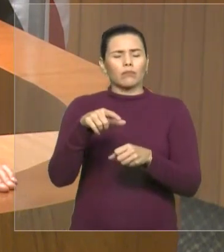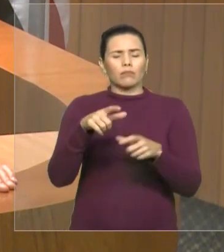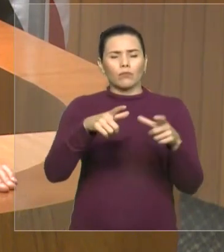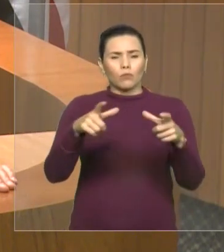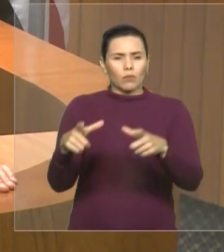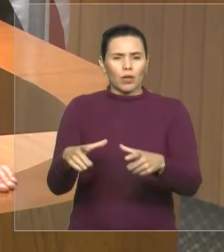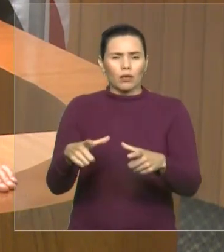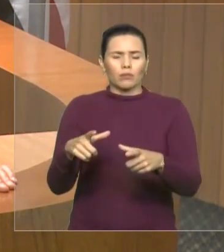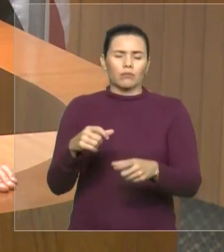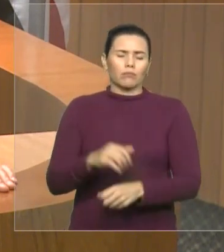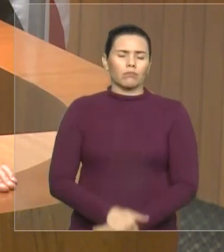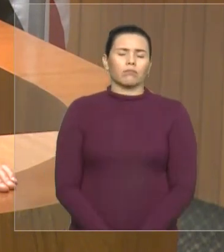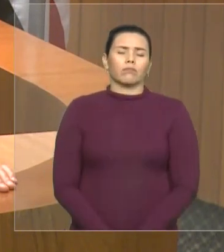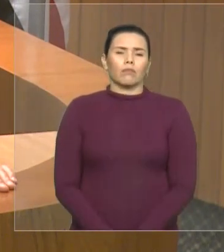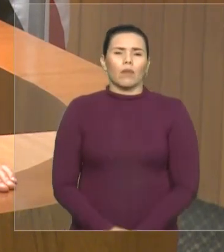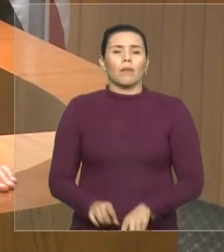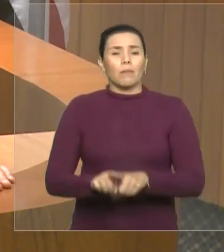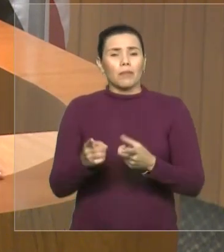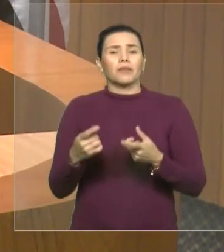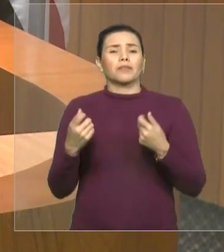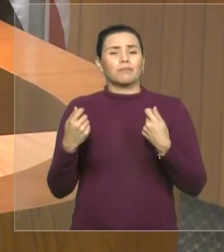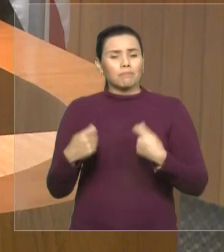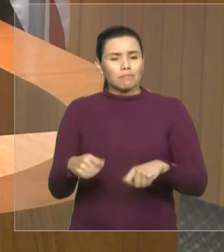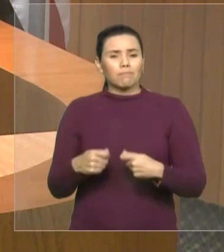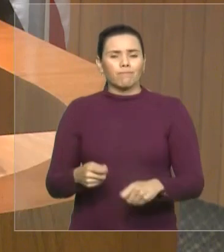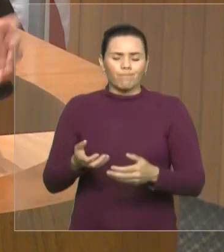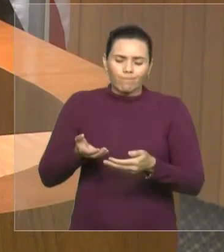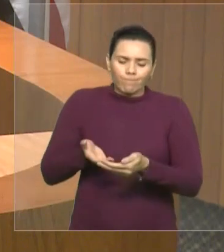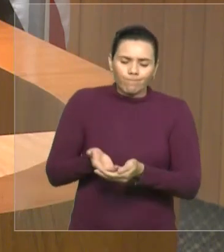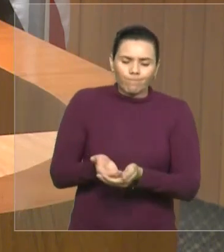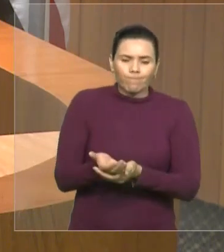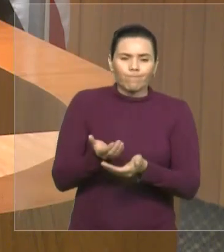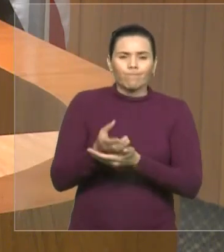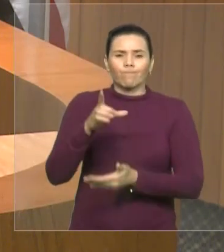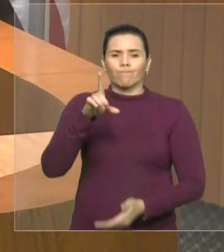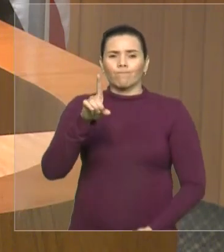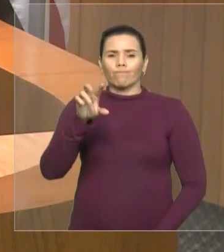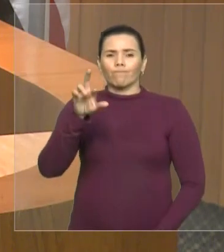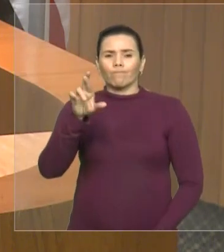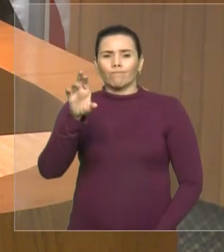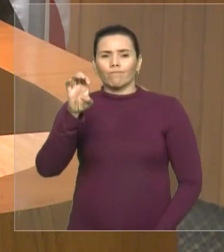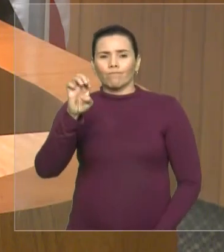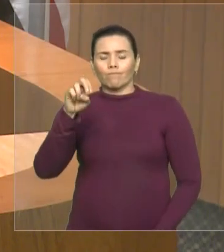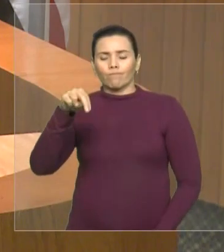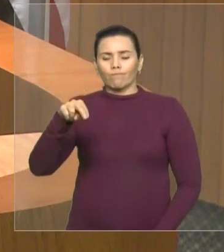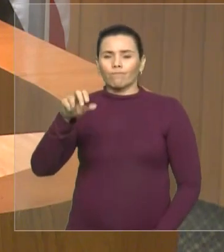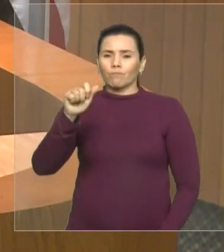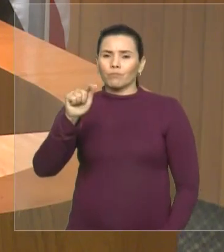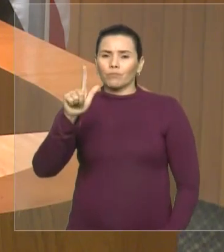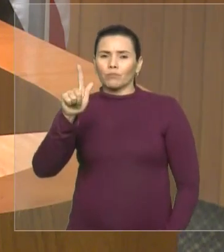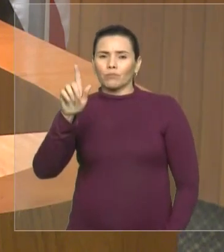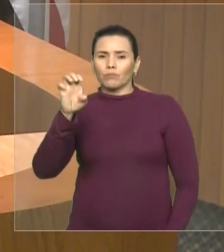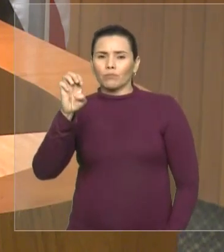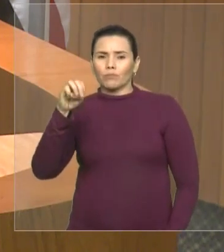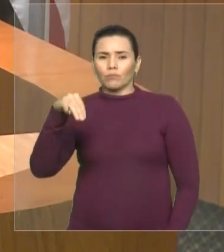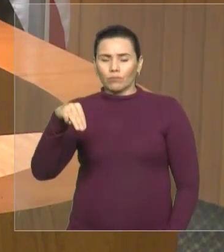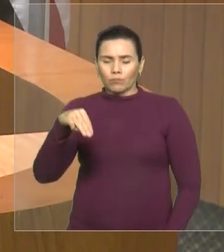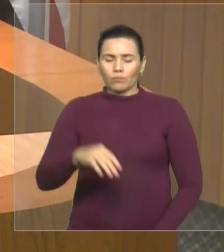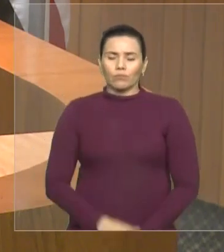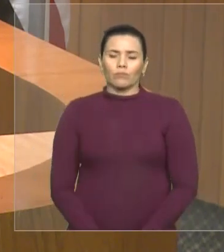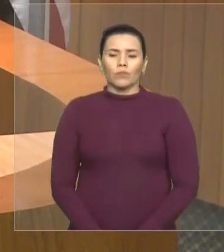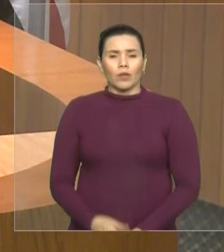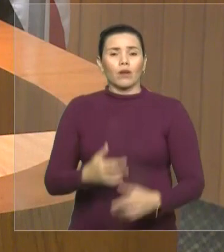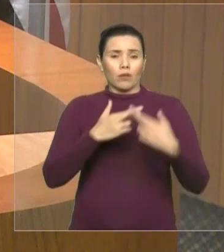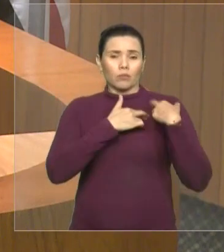de drenagem, uma obra de drenagem muito espaçosa, que caberia também ao governo do estado. E o